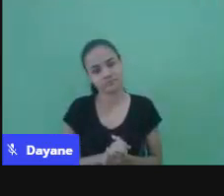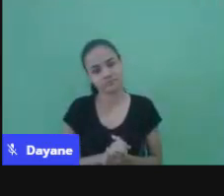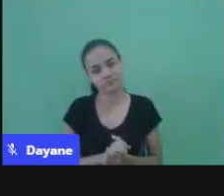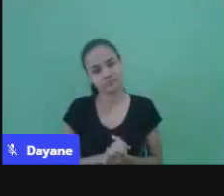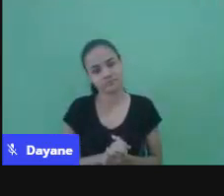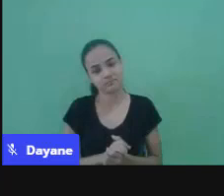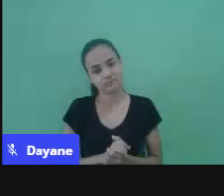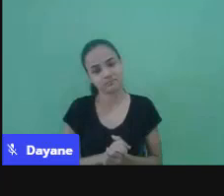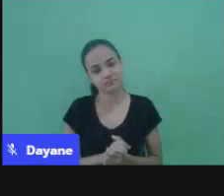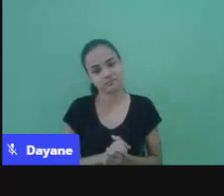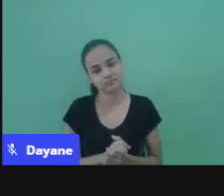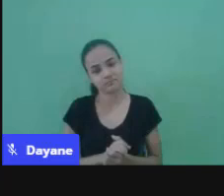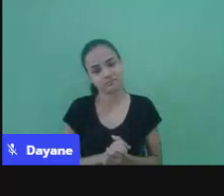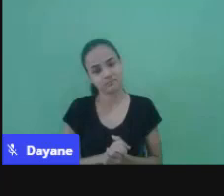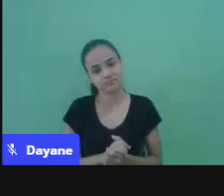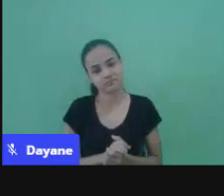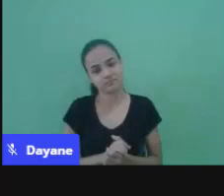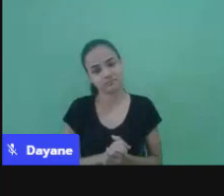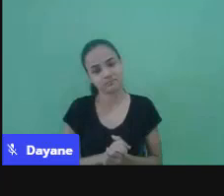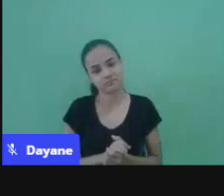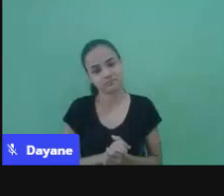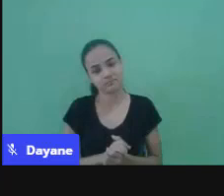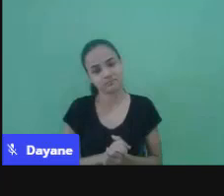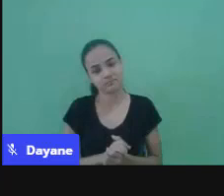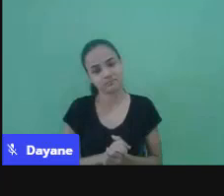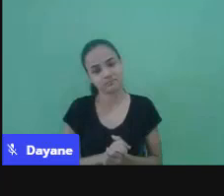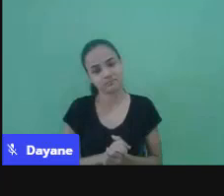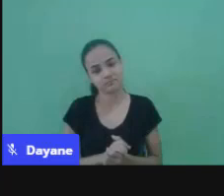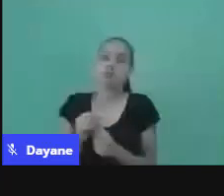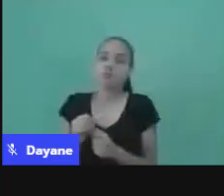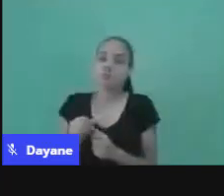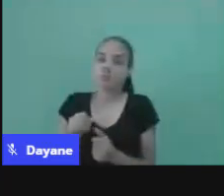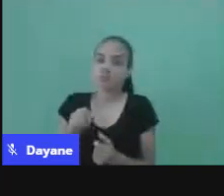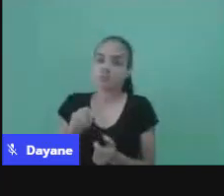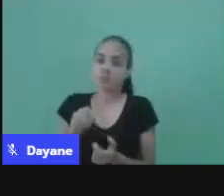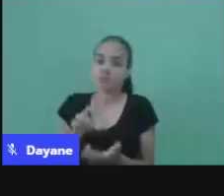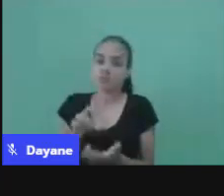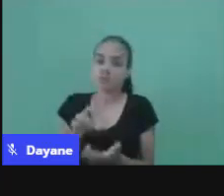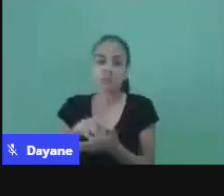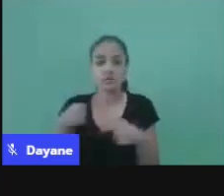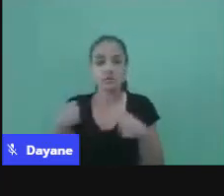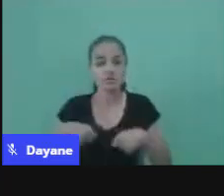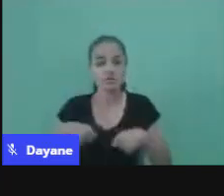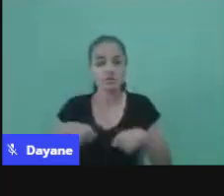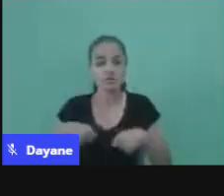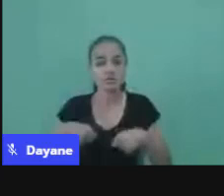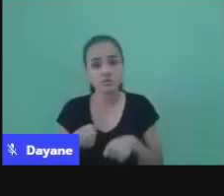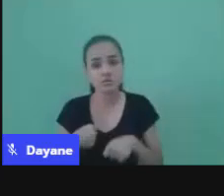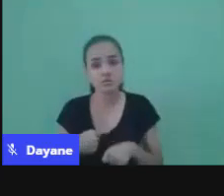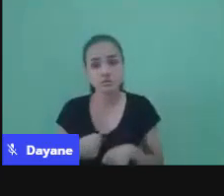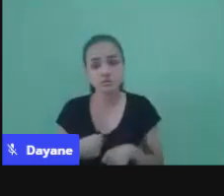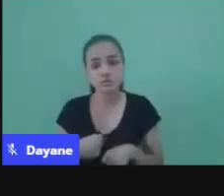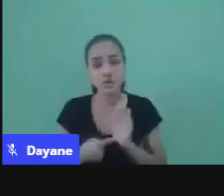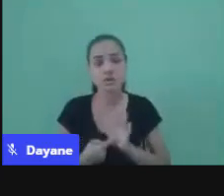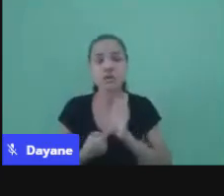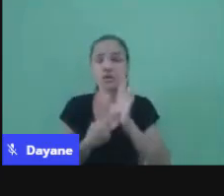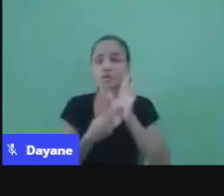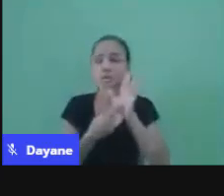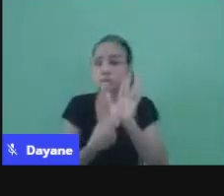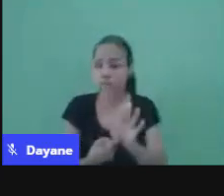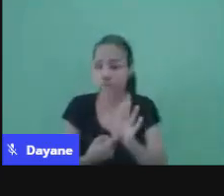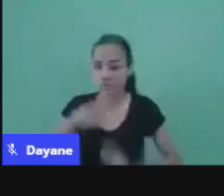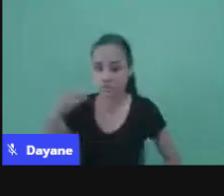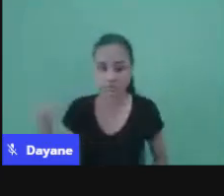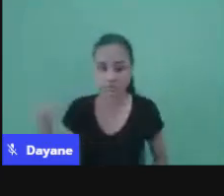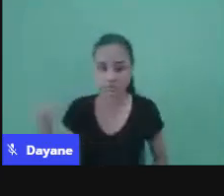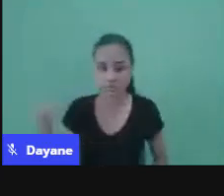foi realmente mostrar que é importante retirar os animais da pista. Então, por isso, a gente promove cercamento